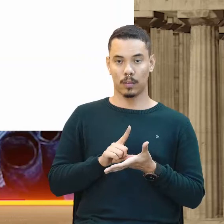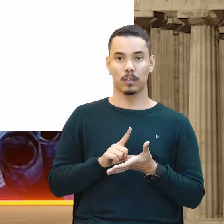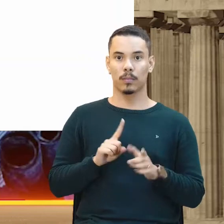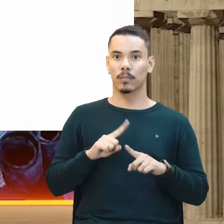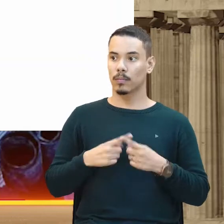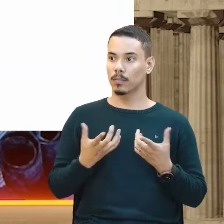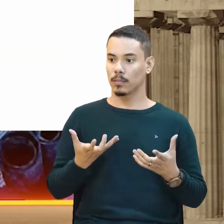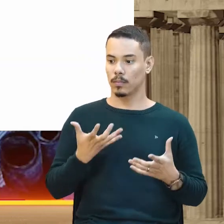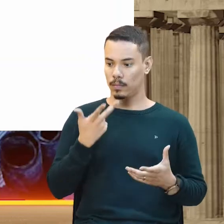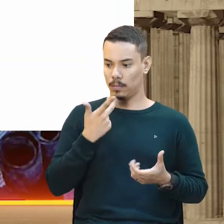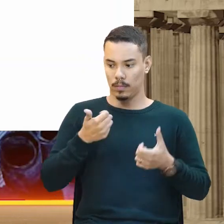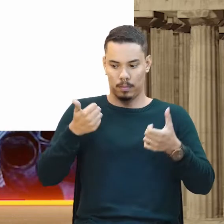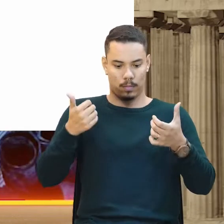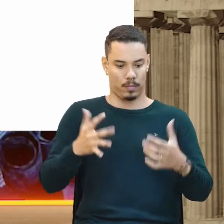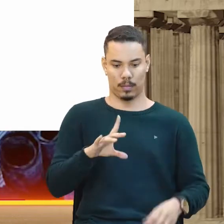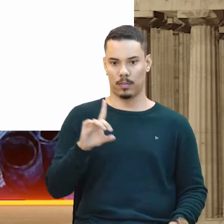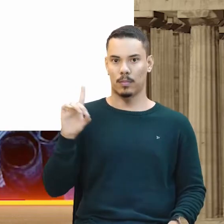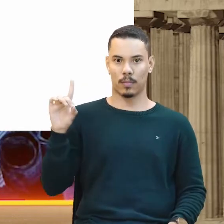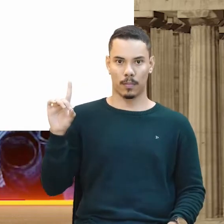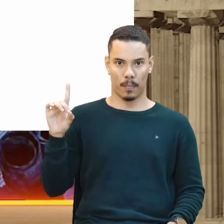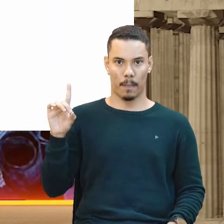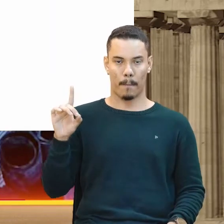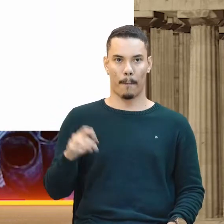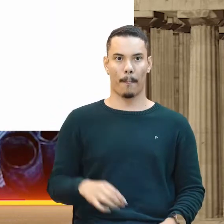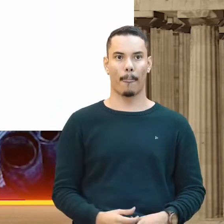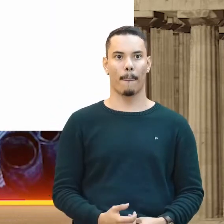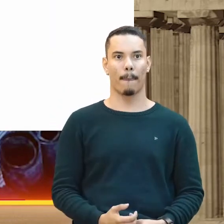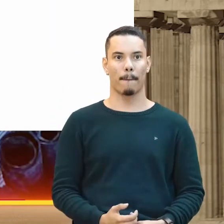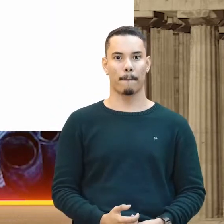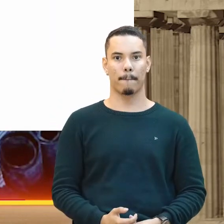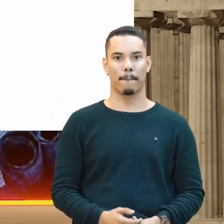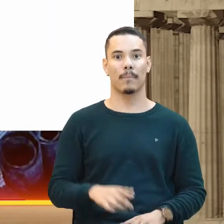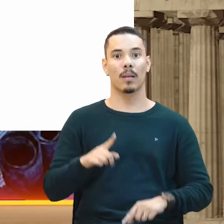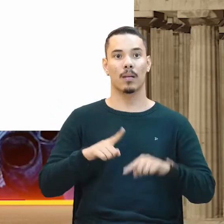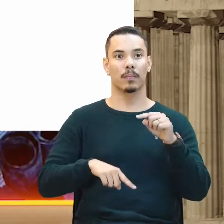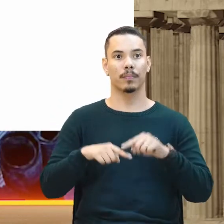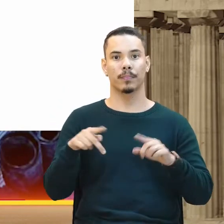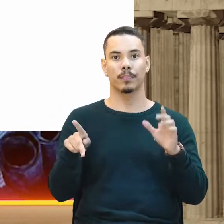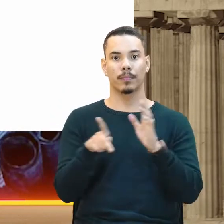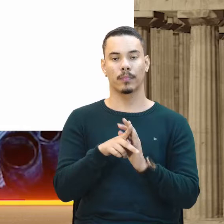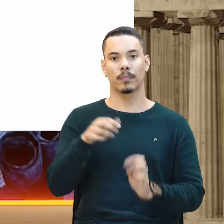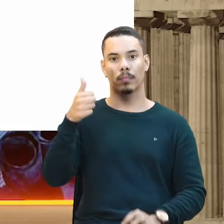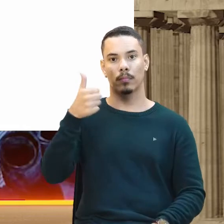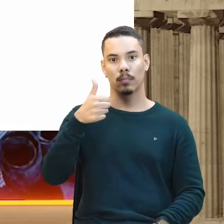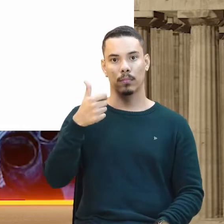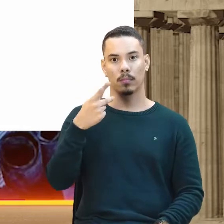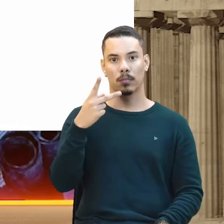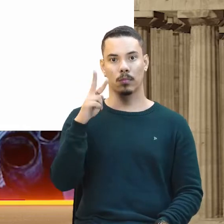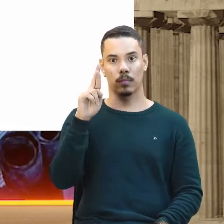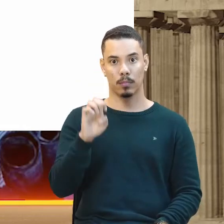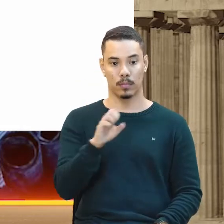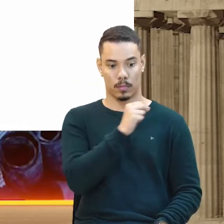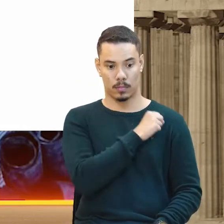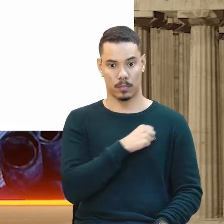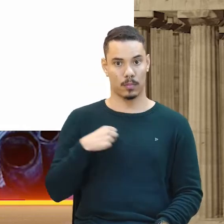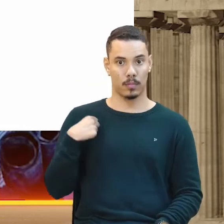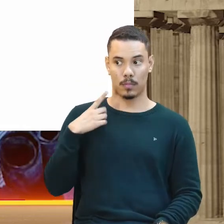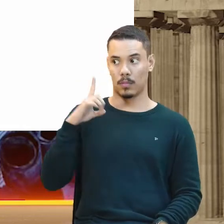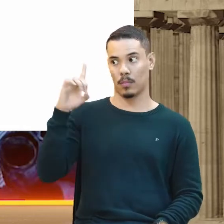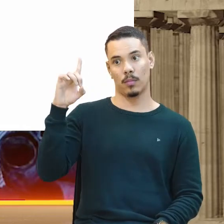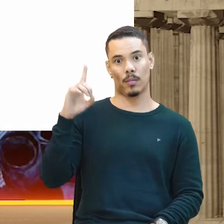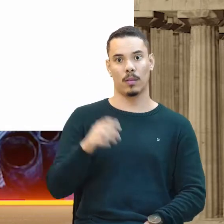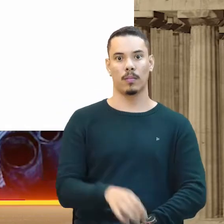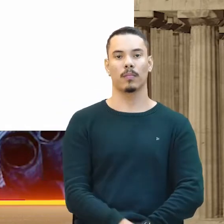se referindo a Deus. O elemento primeiro dos pré-socráticos é Deus. O mundo sensível, o